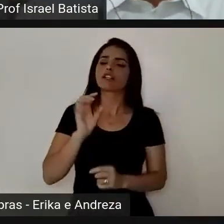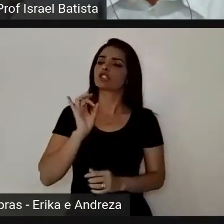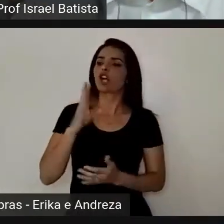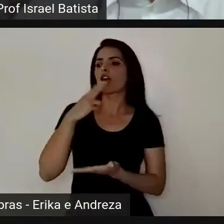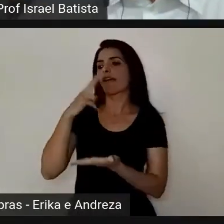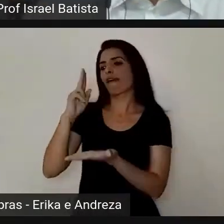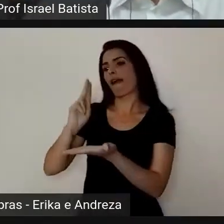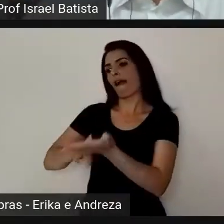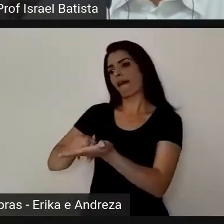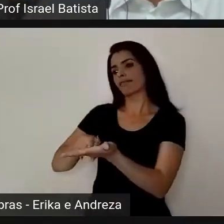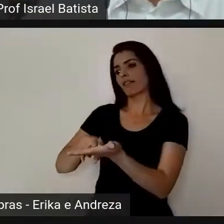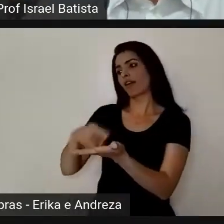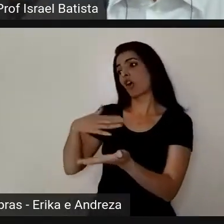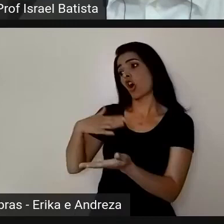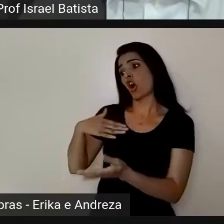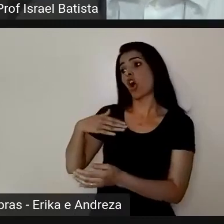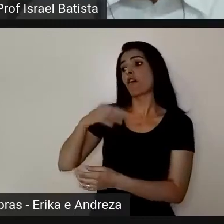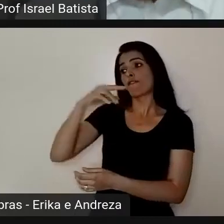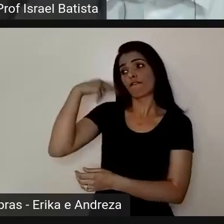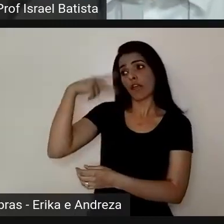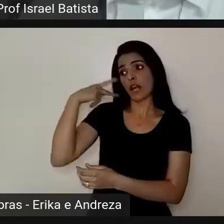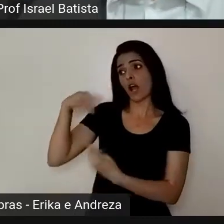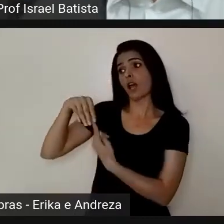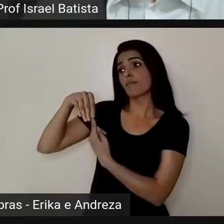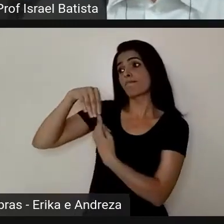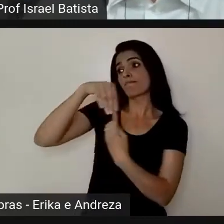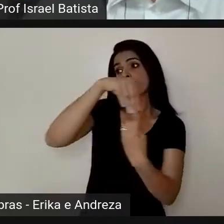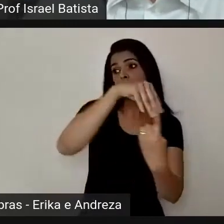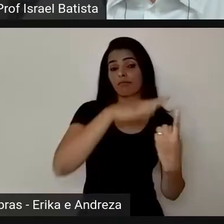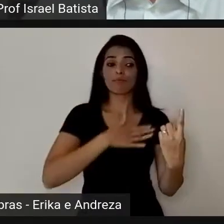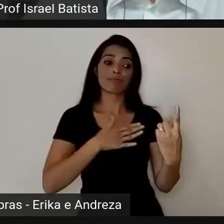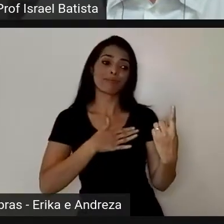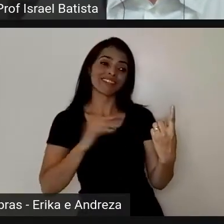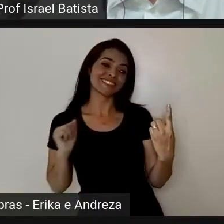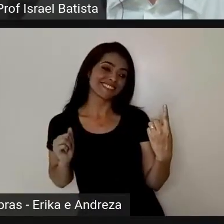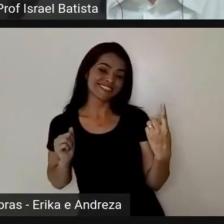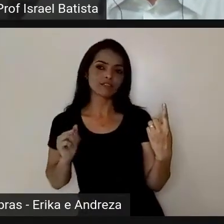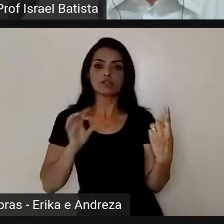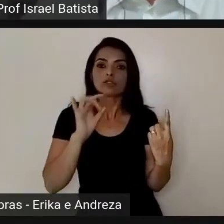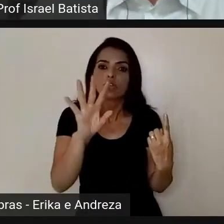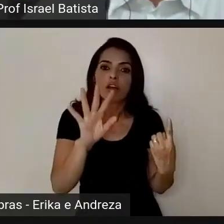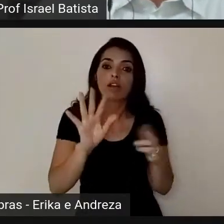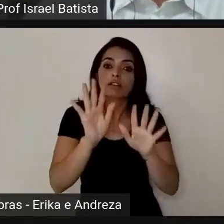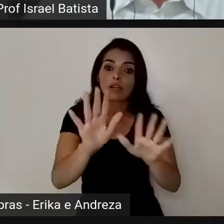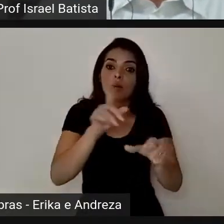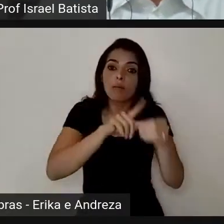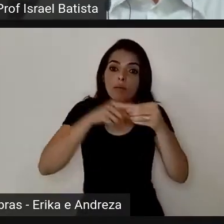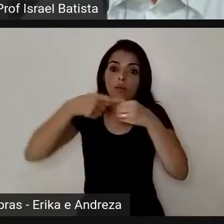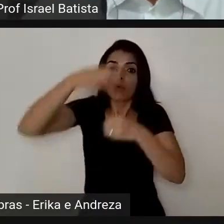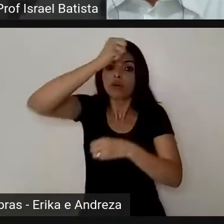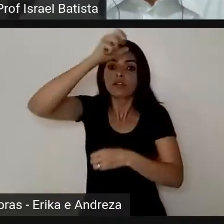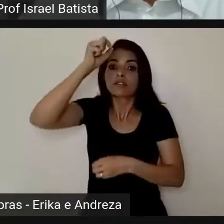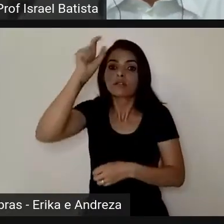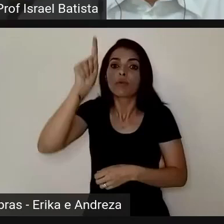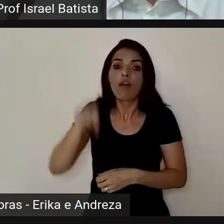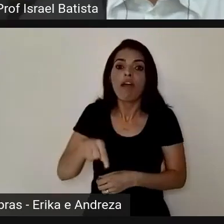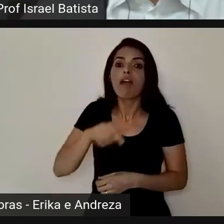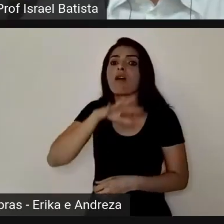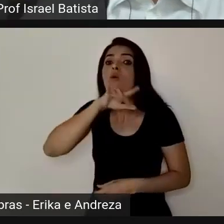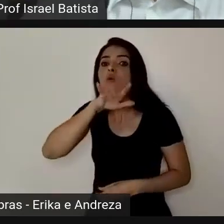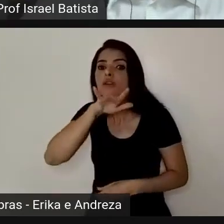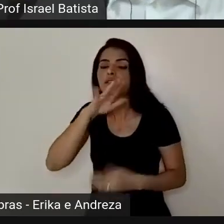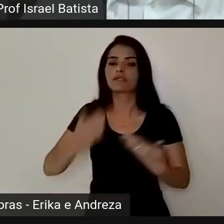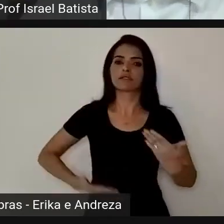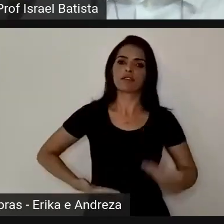do vereador da cidade. E é justamente nesses municípios onde nós temos uma má prestação do serviço